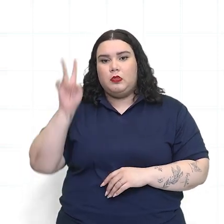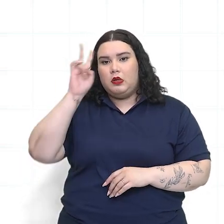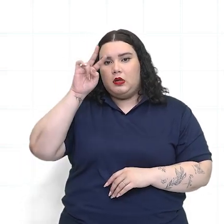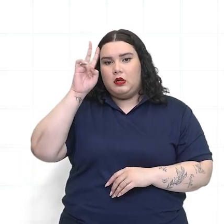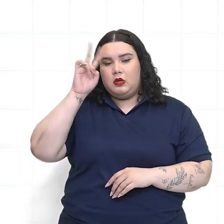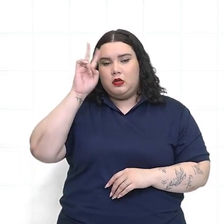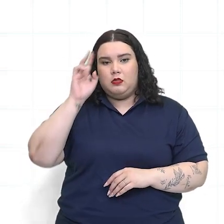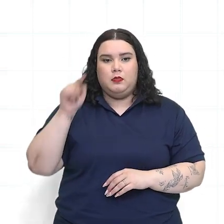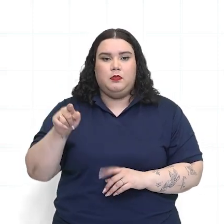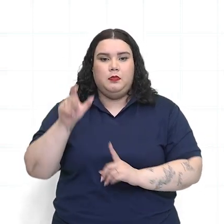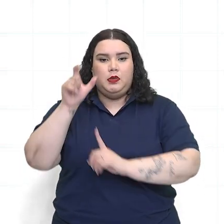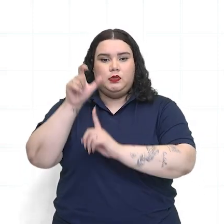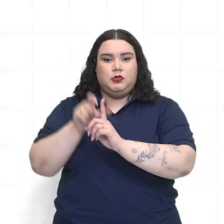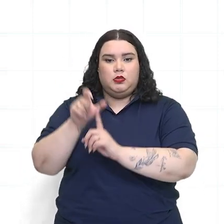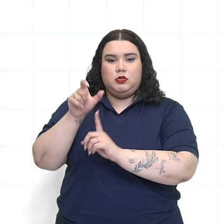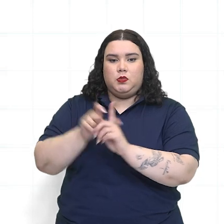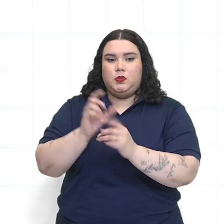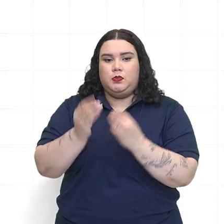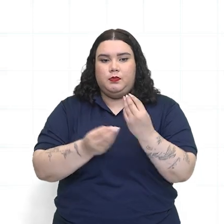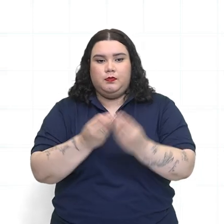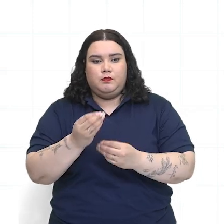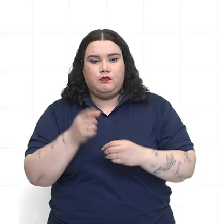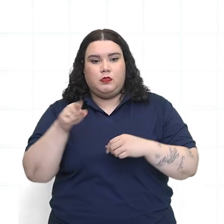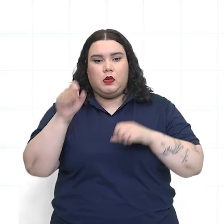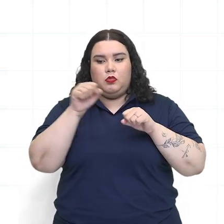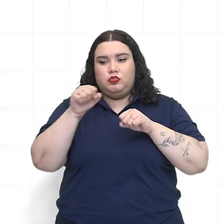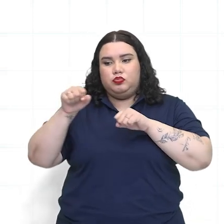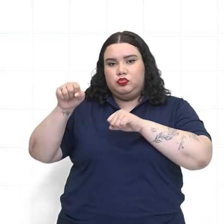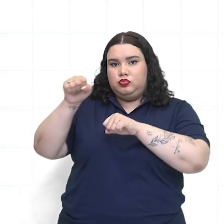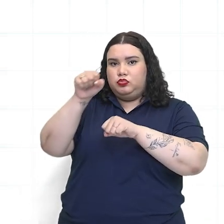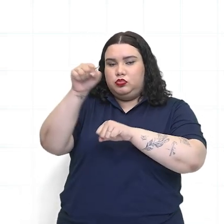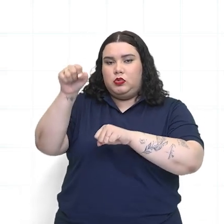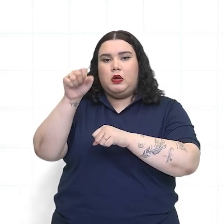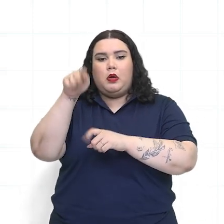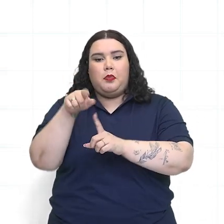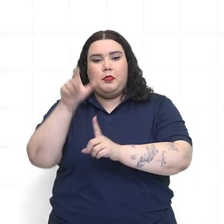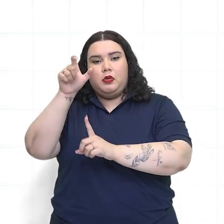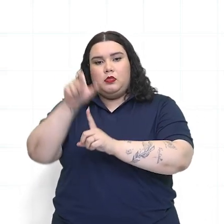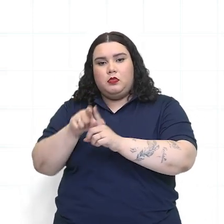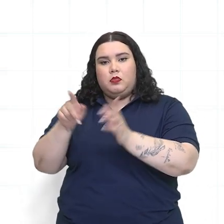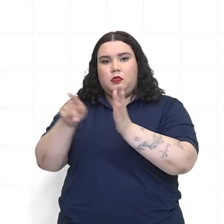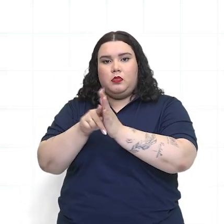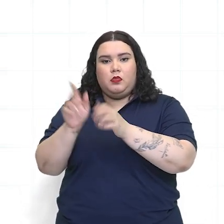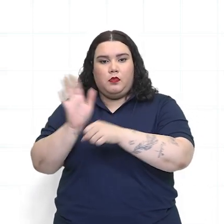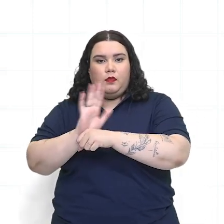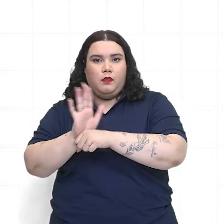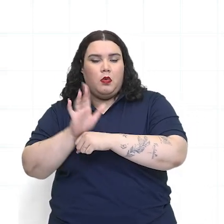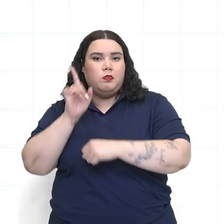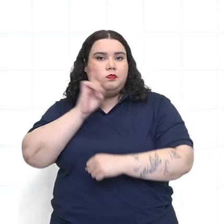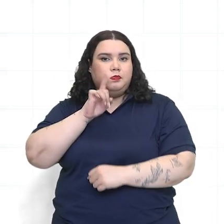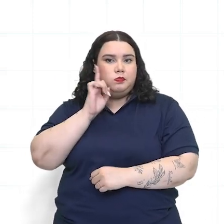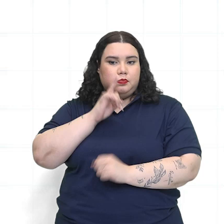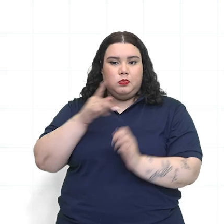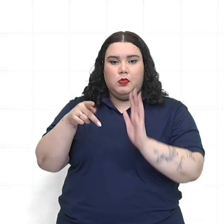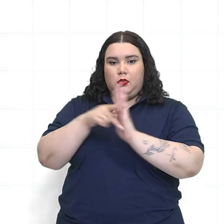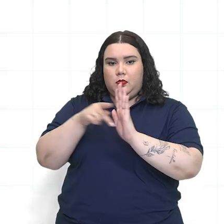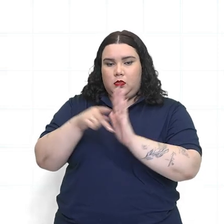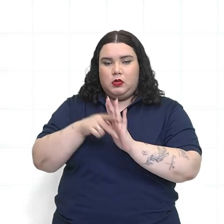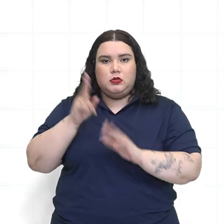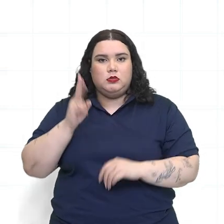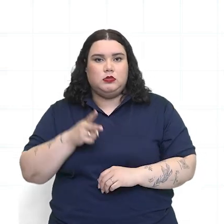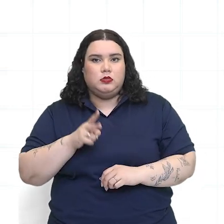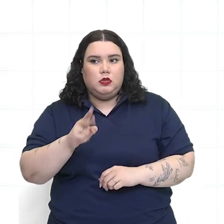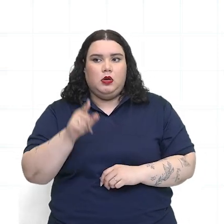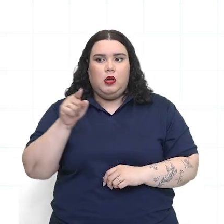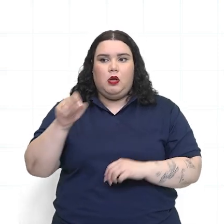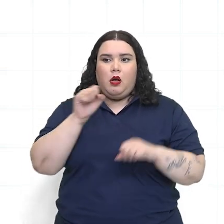lembrar aqui do personagem, né? Super-homem é aquele personagem dos filmes americanos, né, que sempre